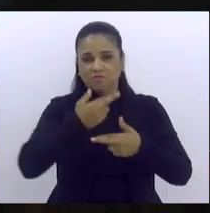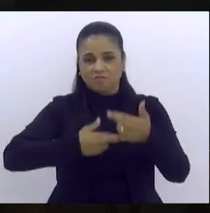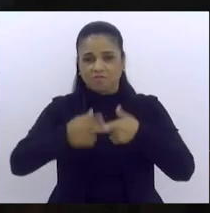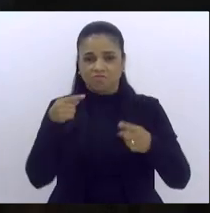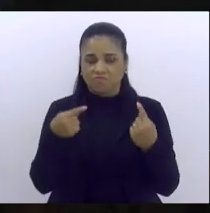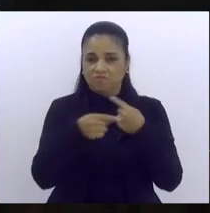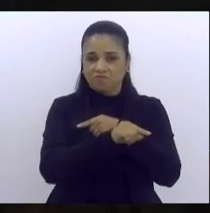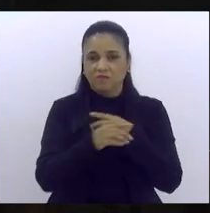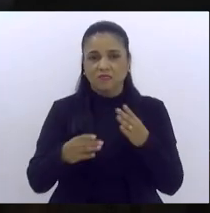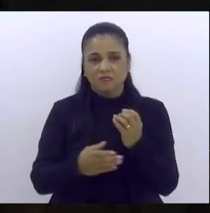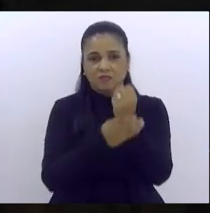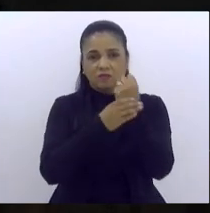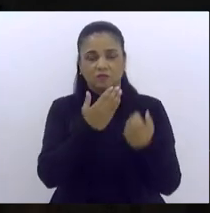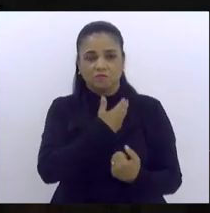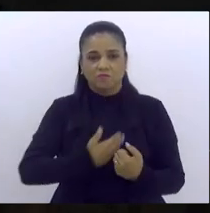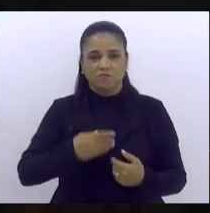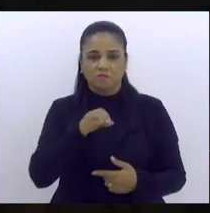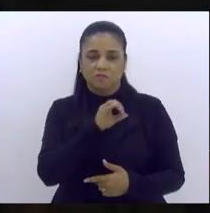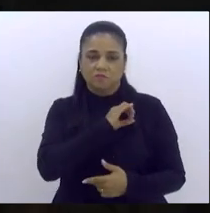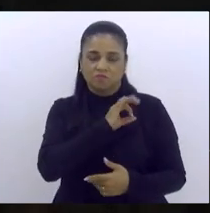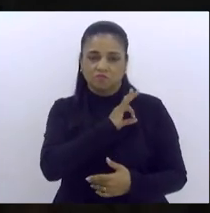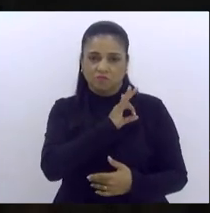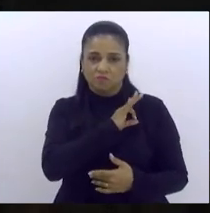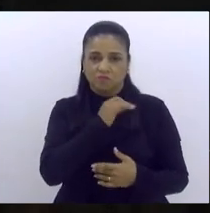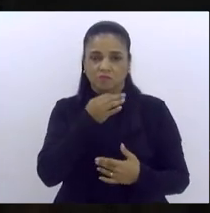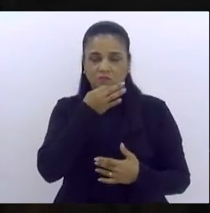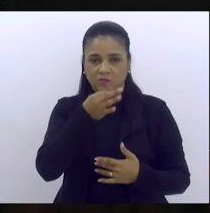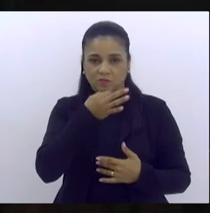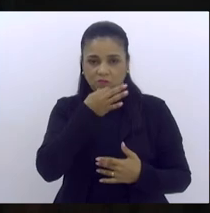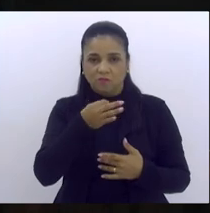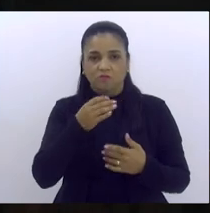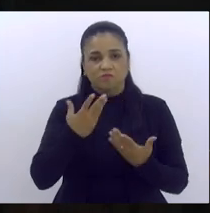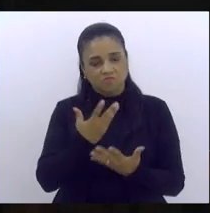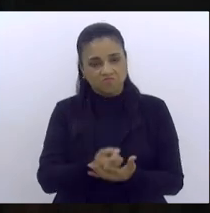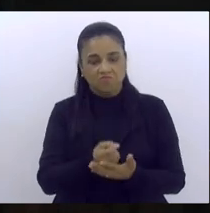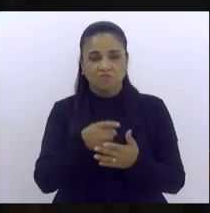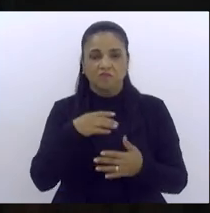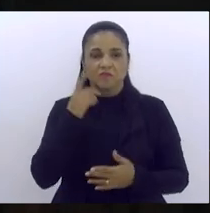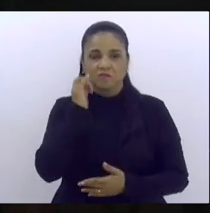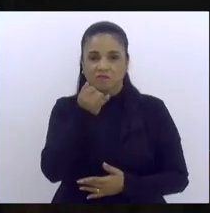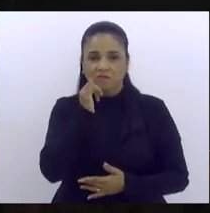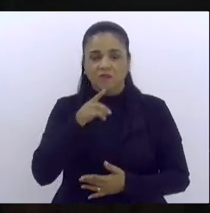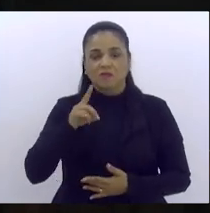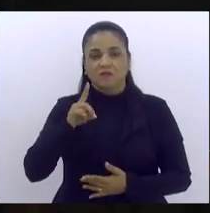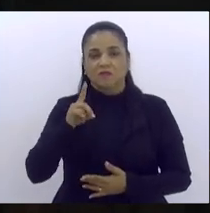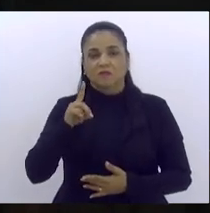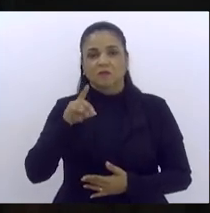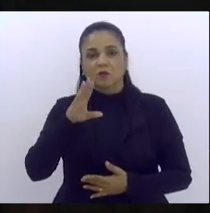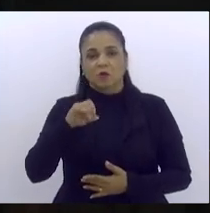contrário, segurança pública e assuntos de polícia favorável. Relatores, deputados Vinícius Cozolino, relator do vencido, Dani